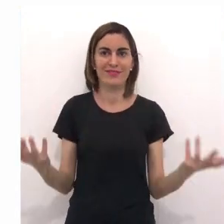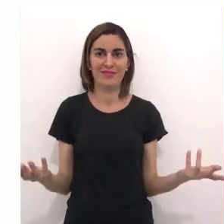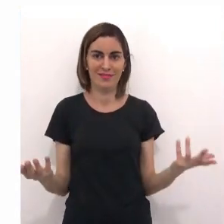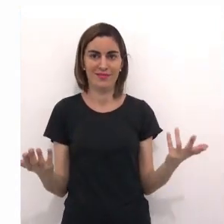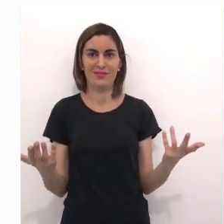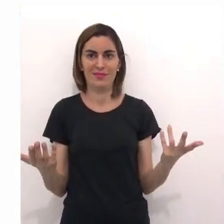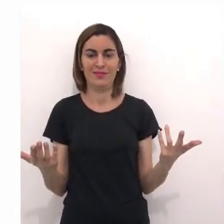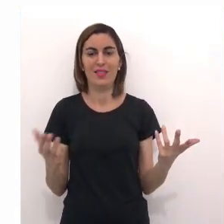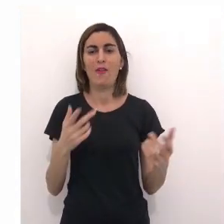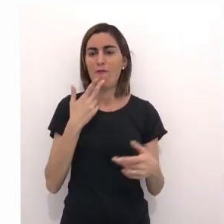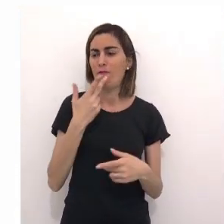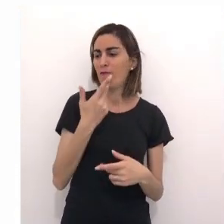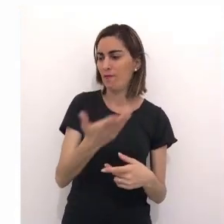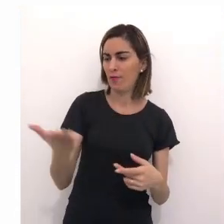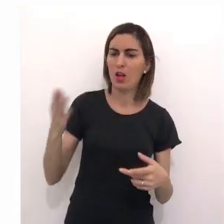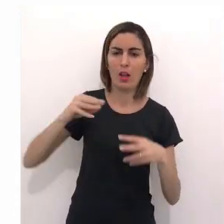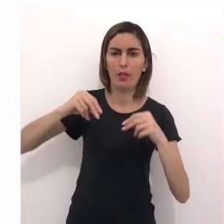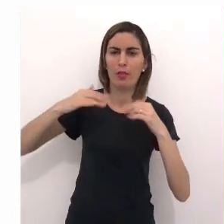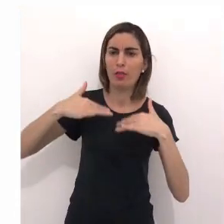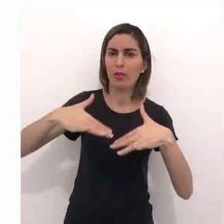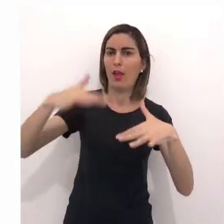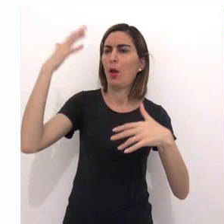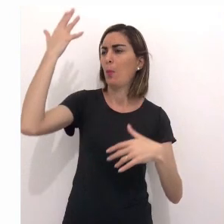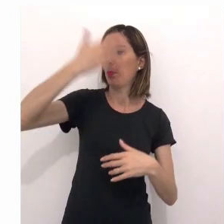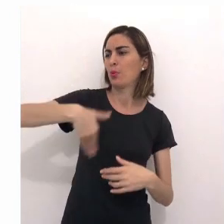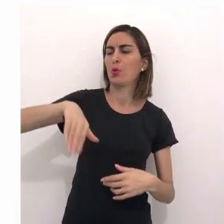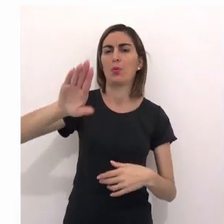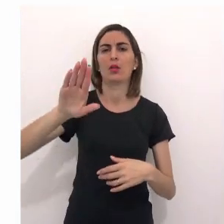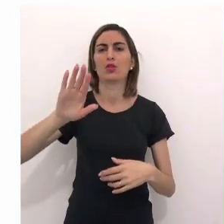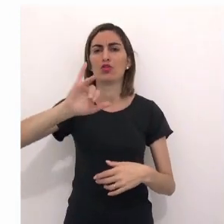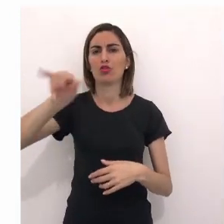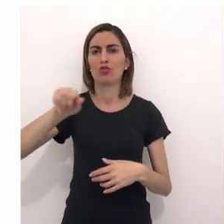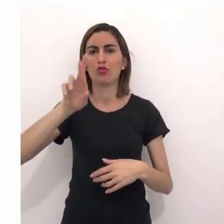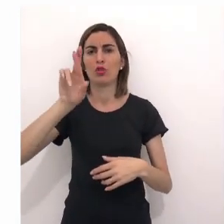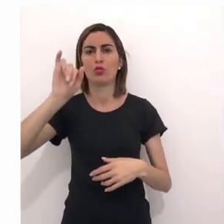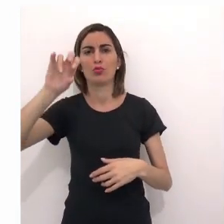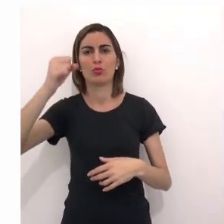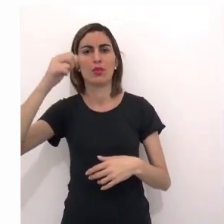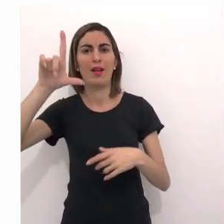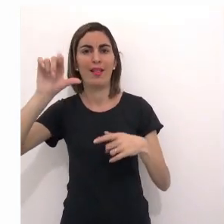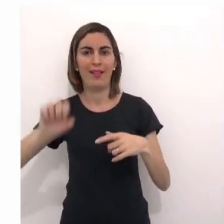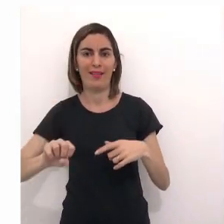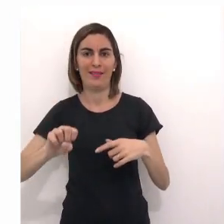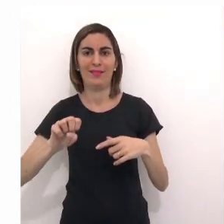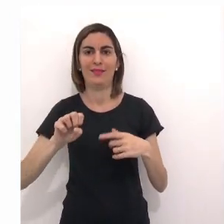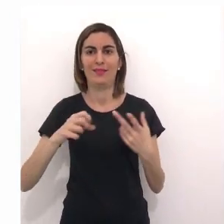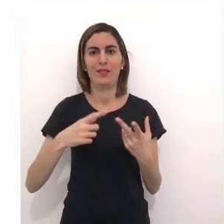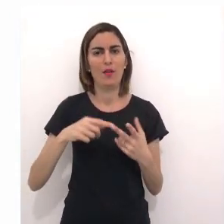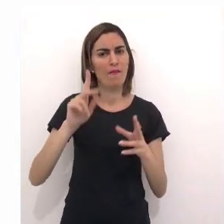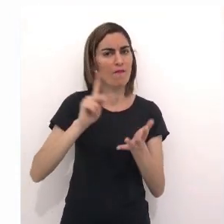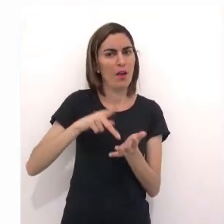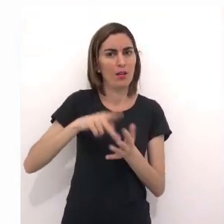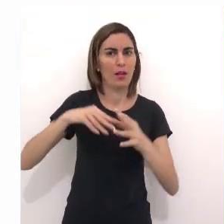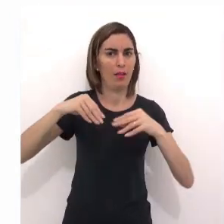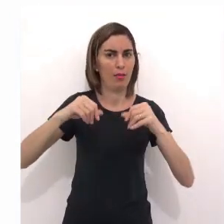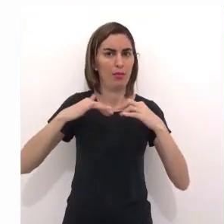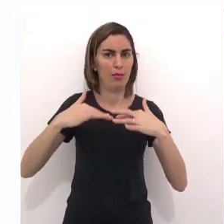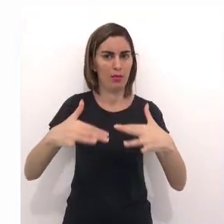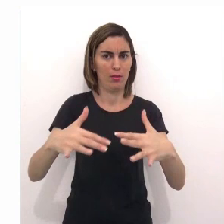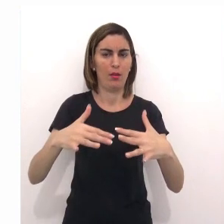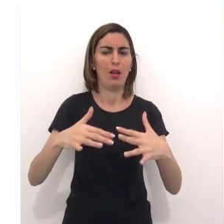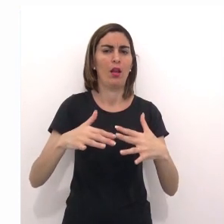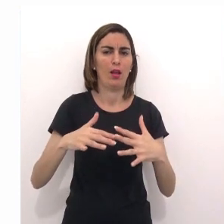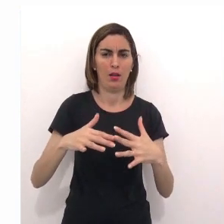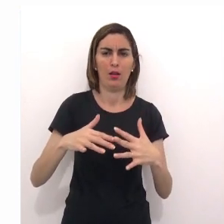dizendo sobre a terra prometida, Jerusalém, quando na verdade esta terra foram travestidas nas fazendas